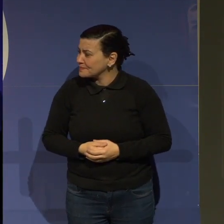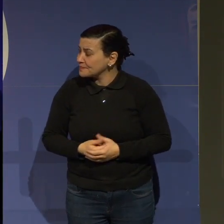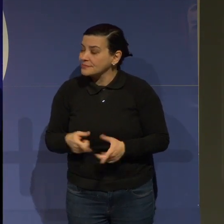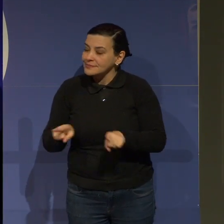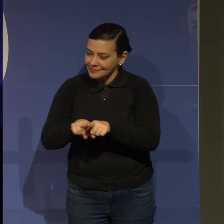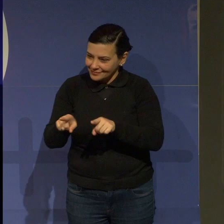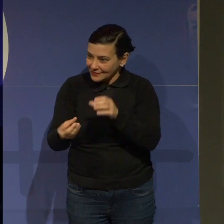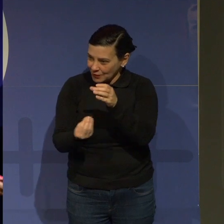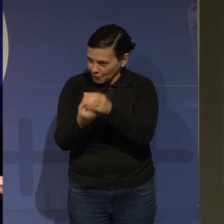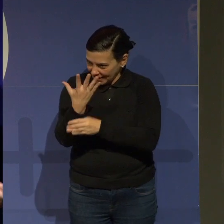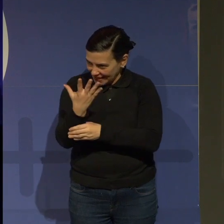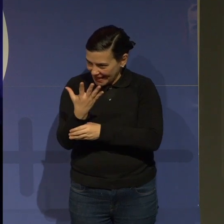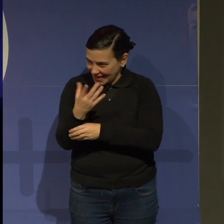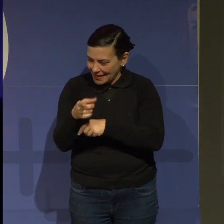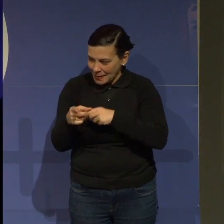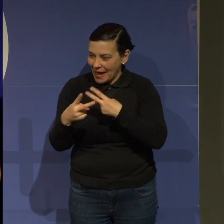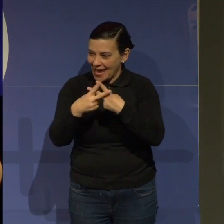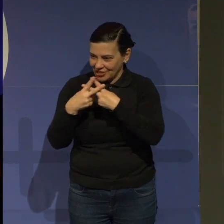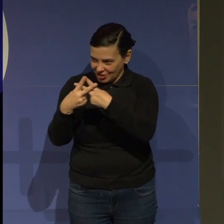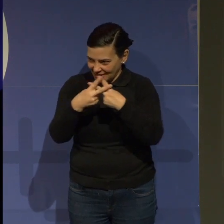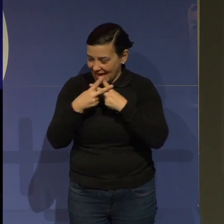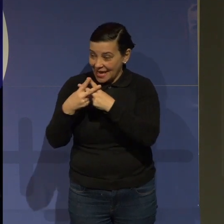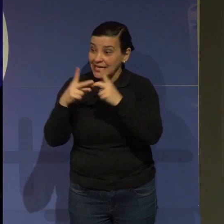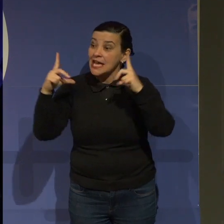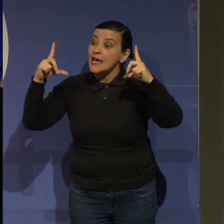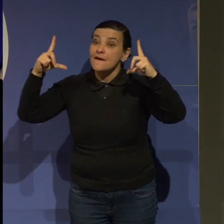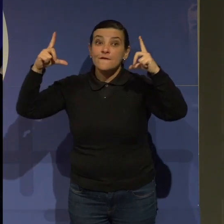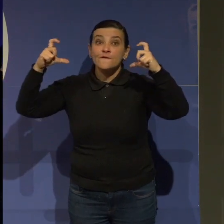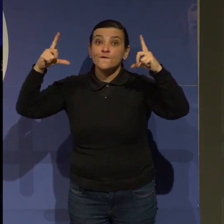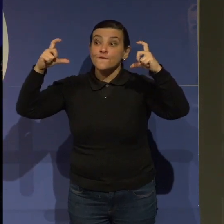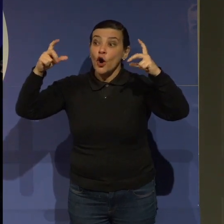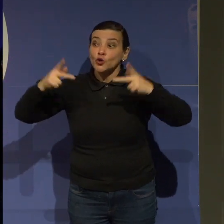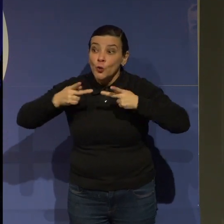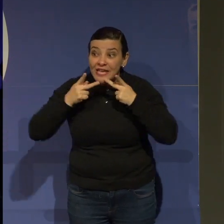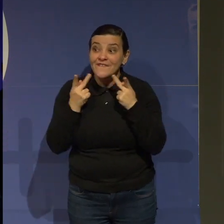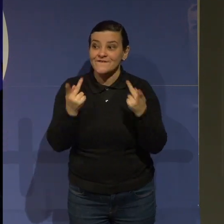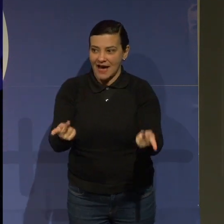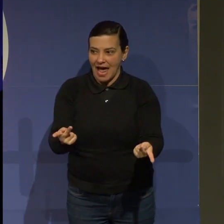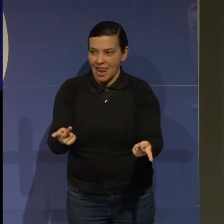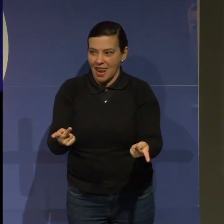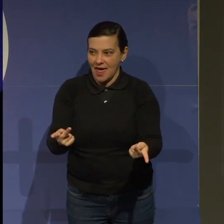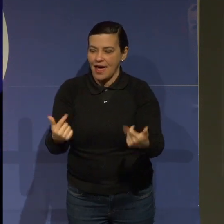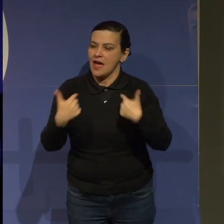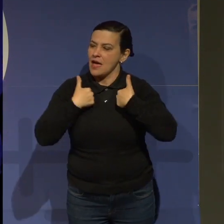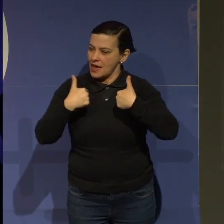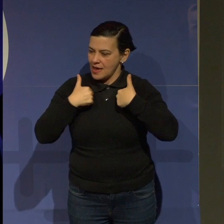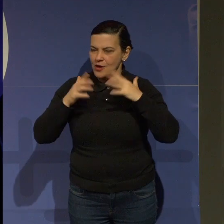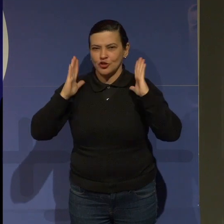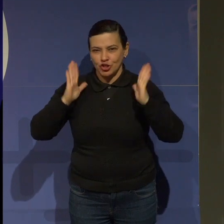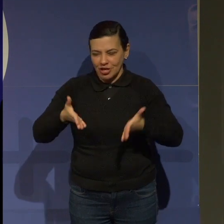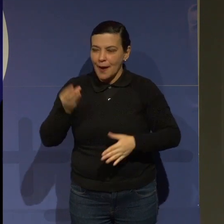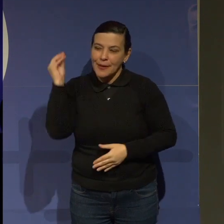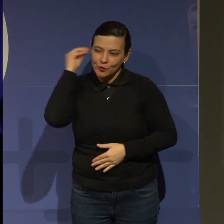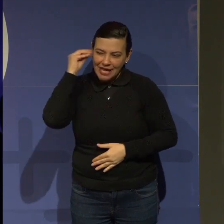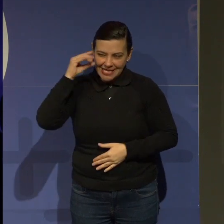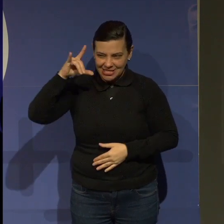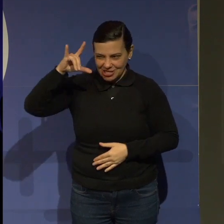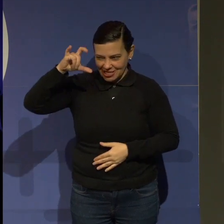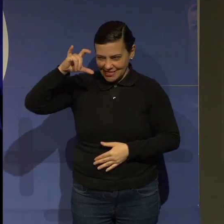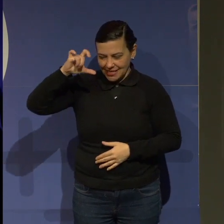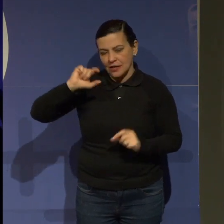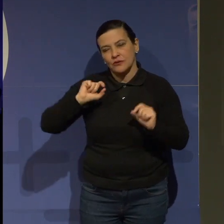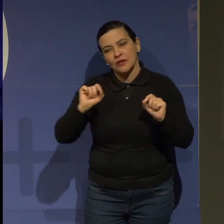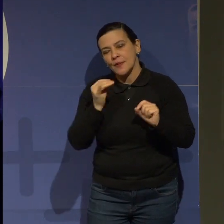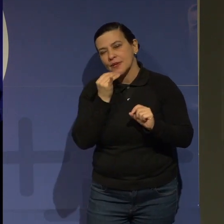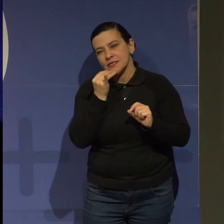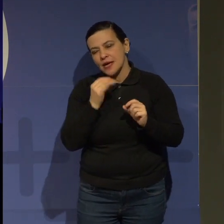criei essa hashtag Foto que Fala, que eu faço muito isso no meu perfil do Instagram, que é